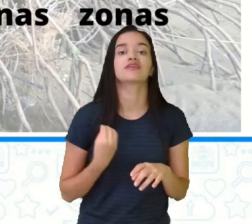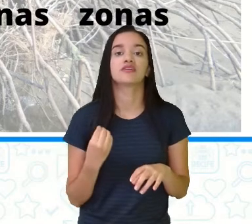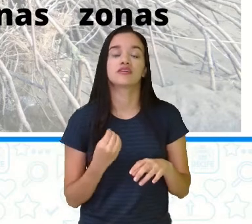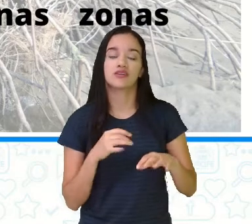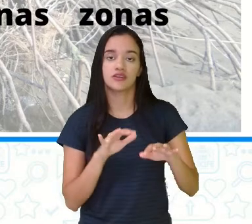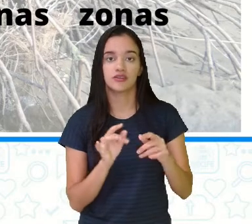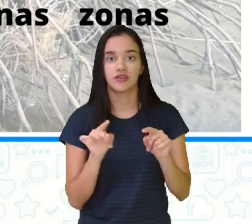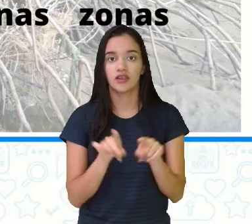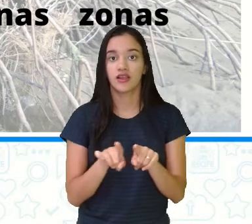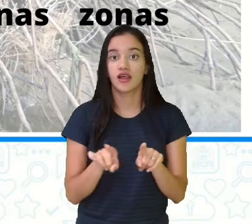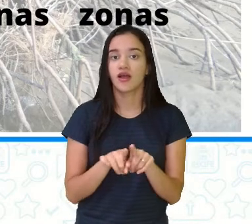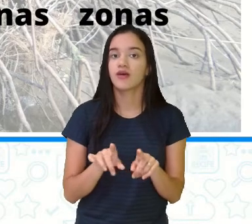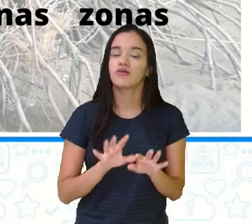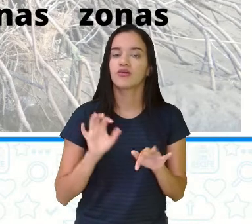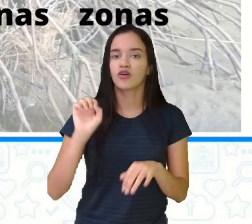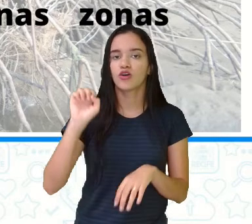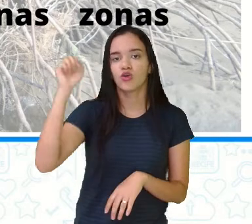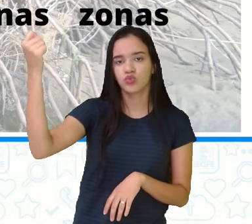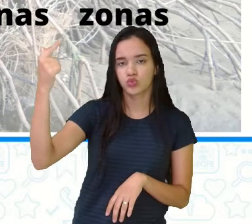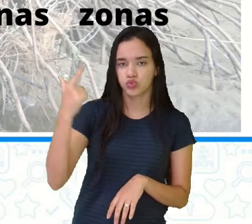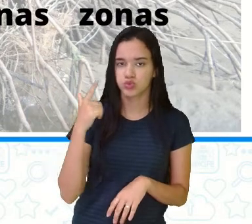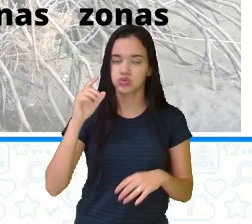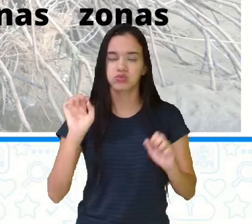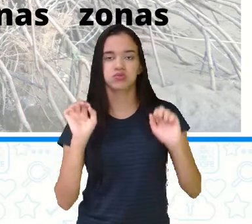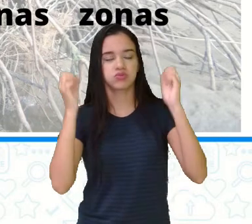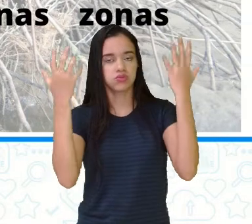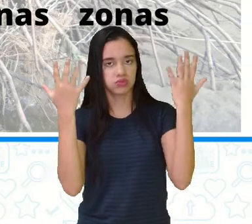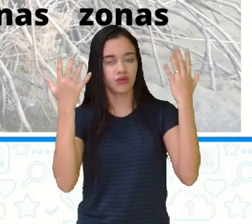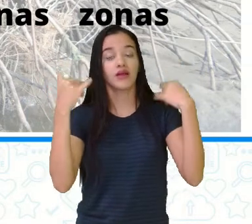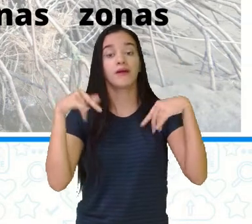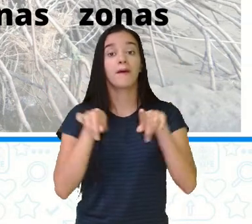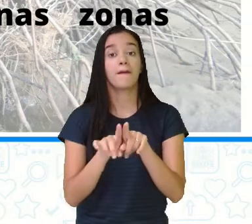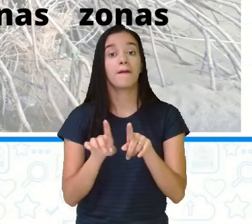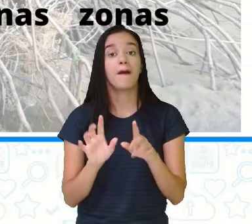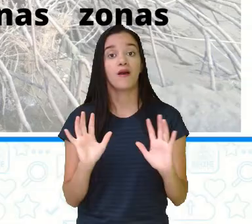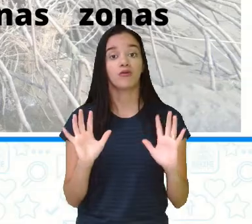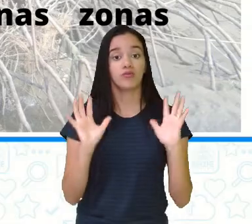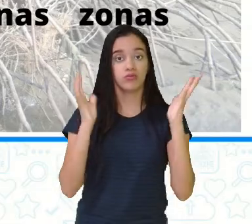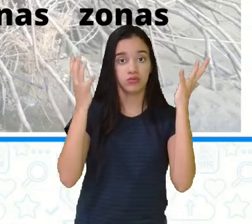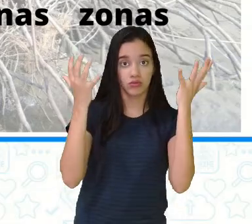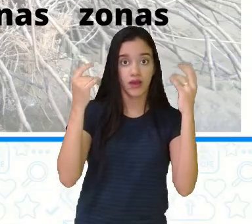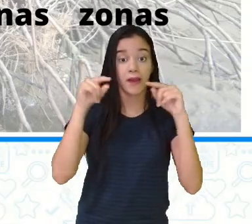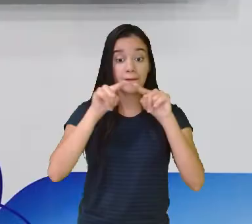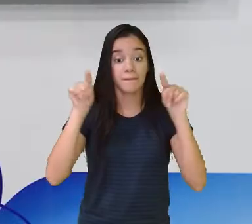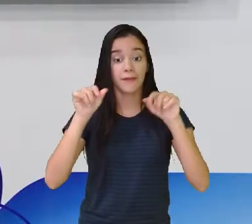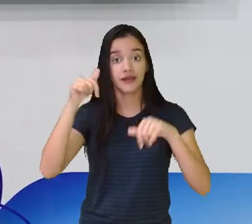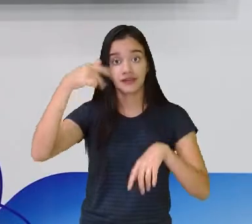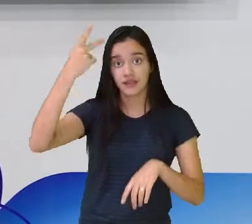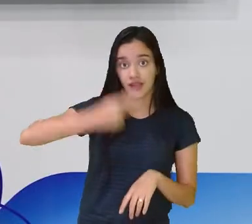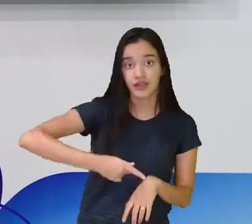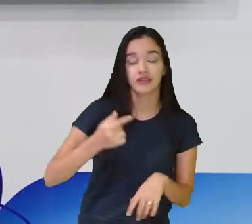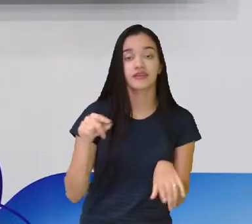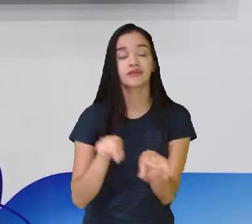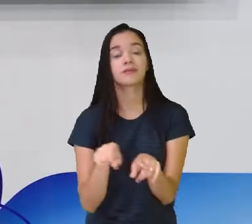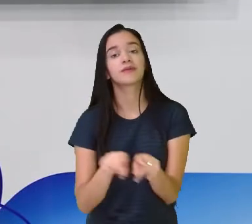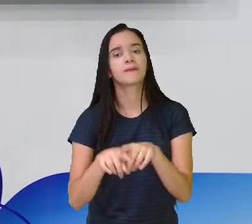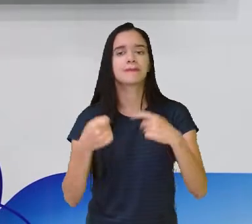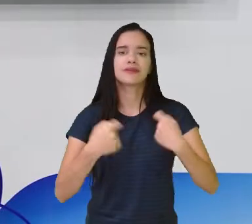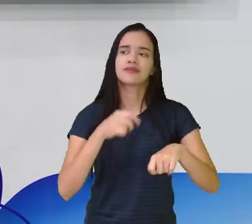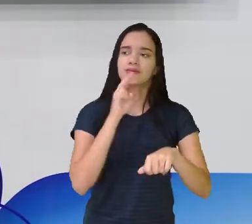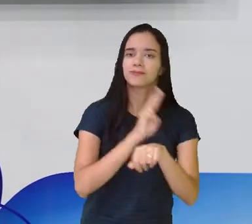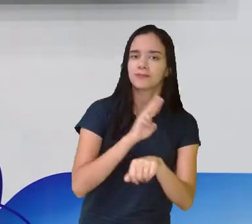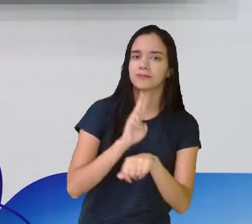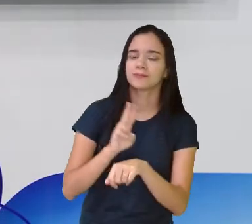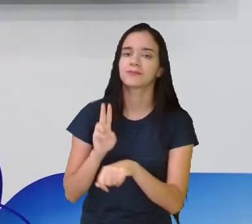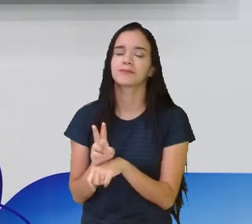tropicais e subtropicais. Então nós fomos lá na Amazônia, mas também aqui nós temos espaços que precisam ser preservados, como o